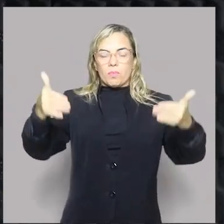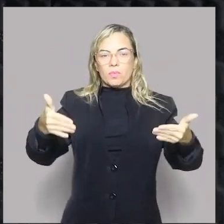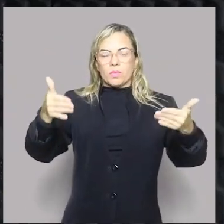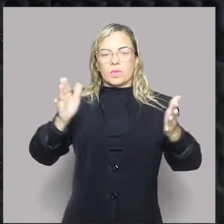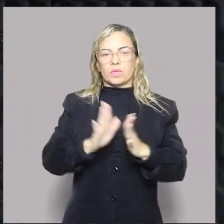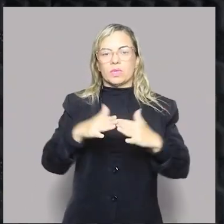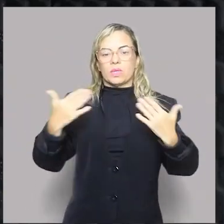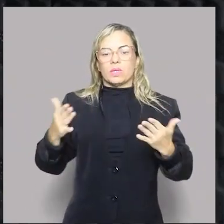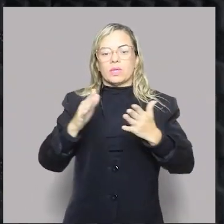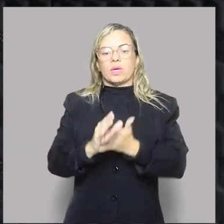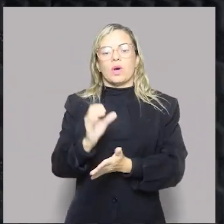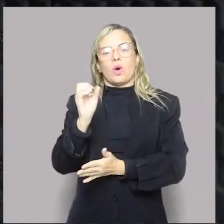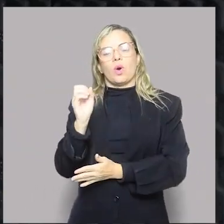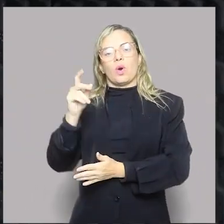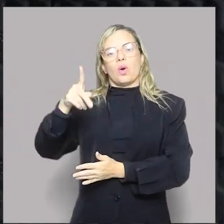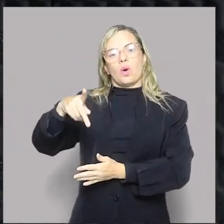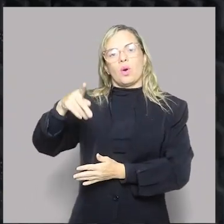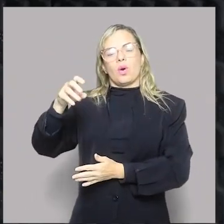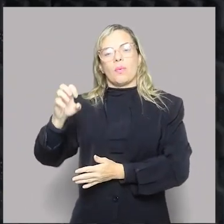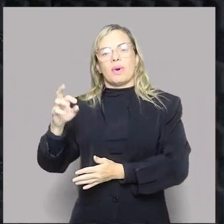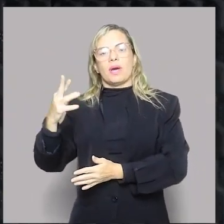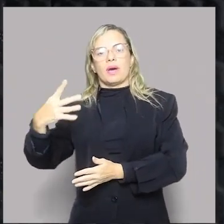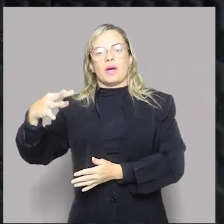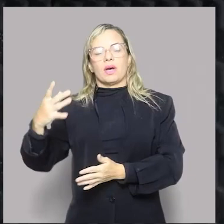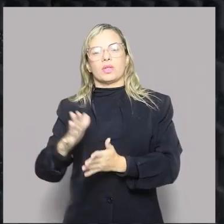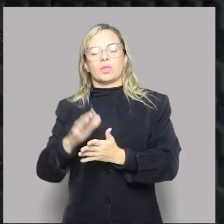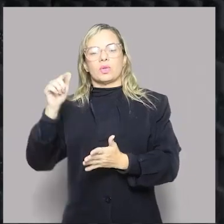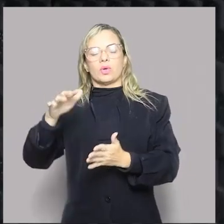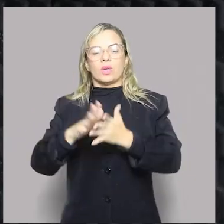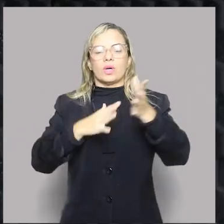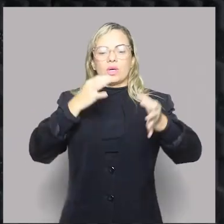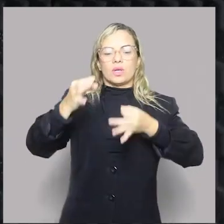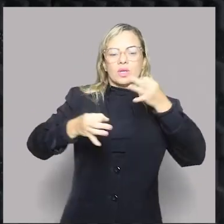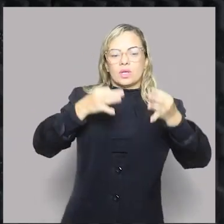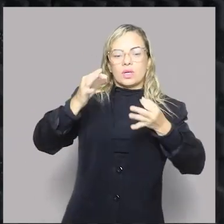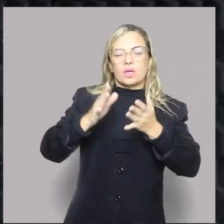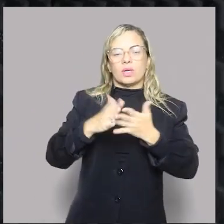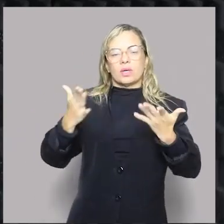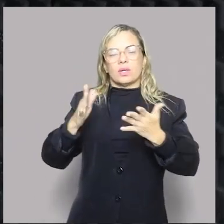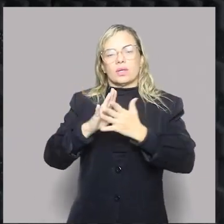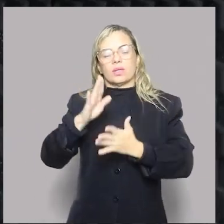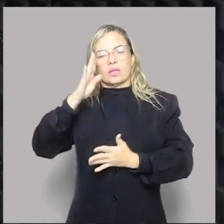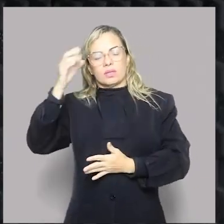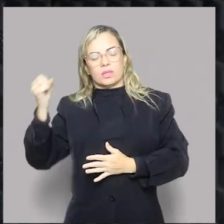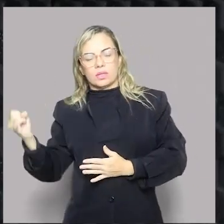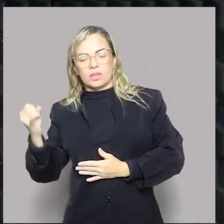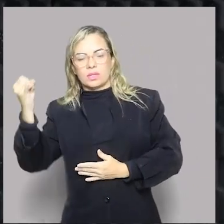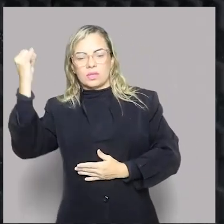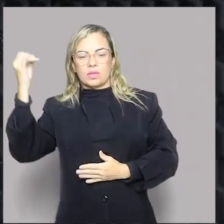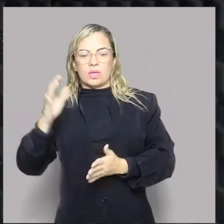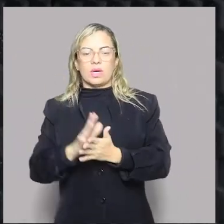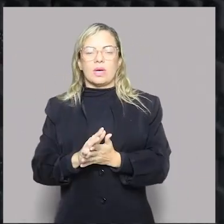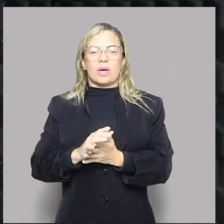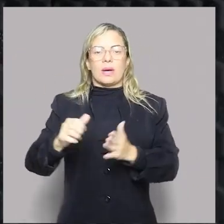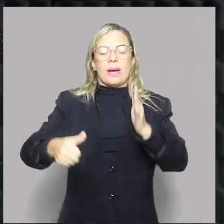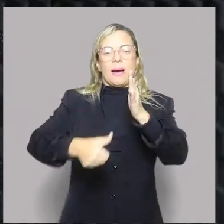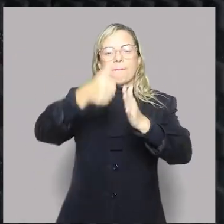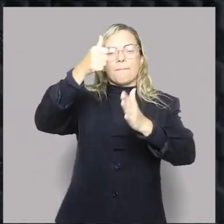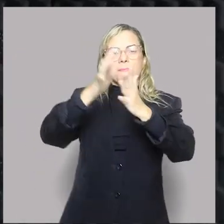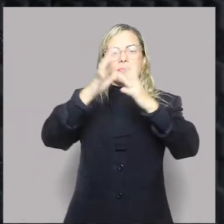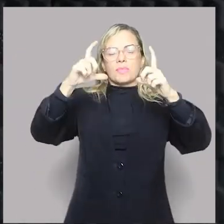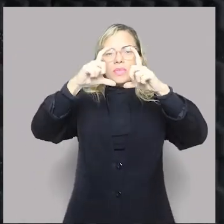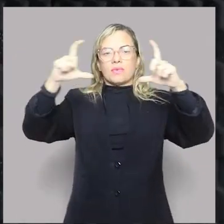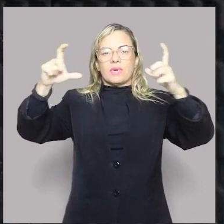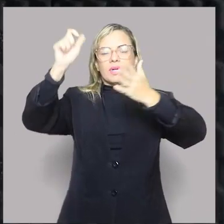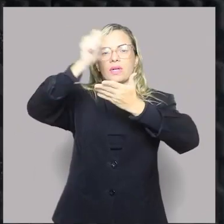questões que você levantou, você precisa também de uma estrutura. Às vezes, nós queremos fazer redação